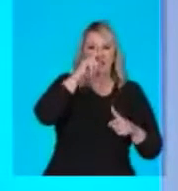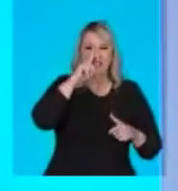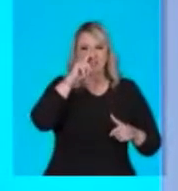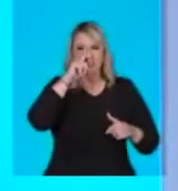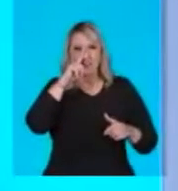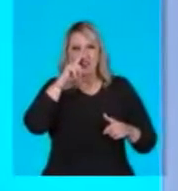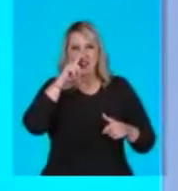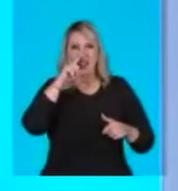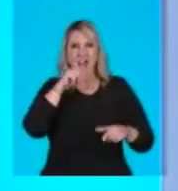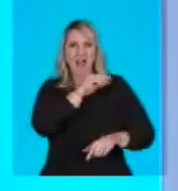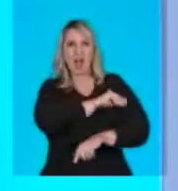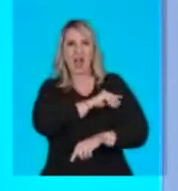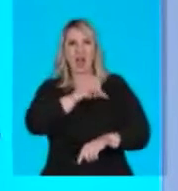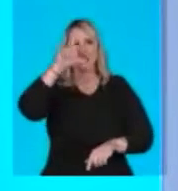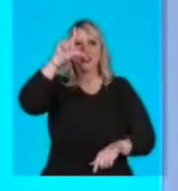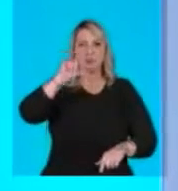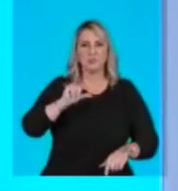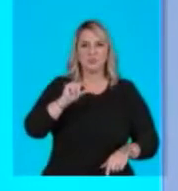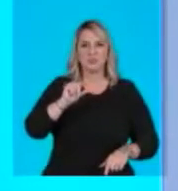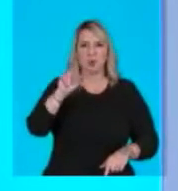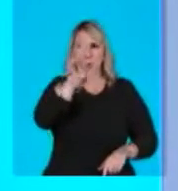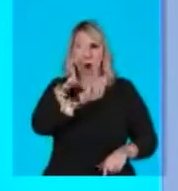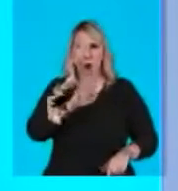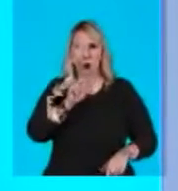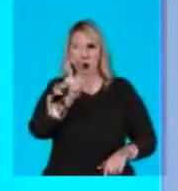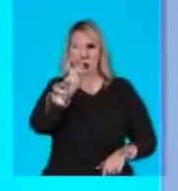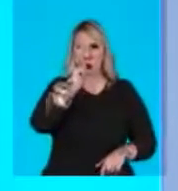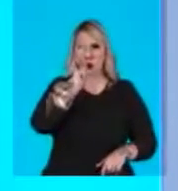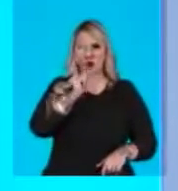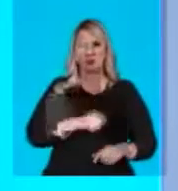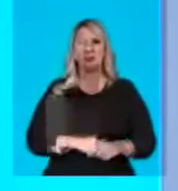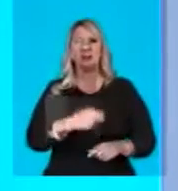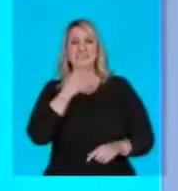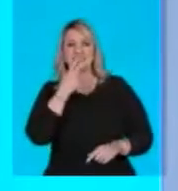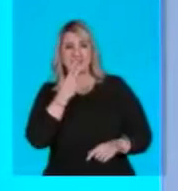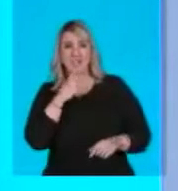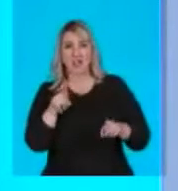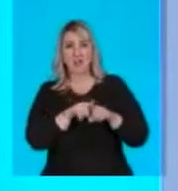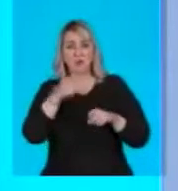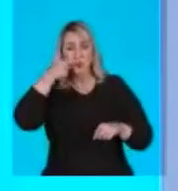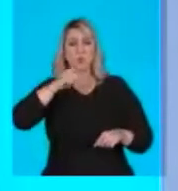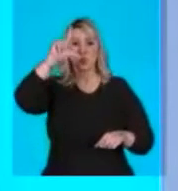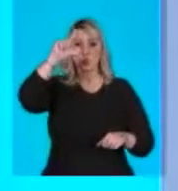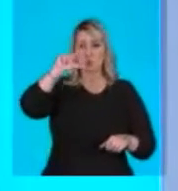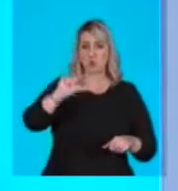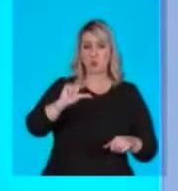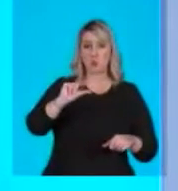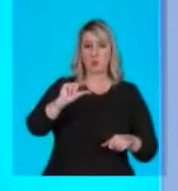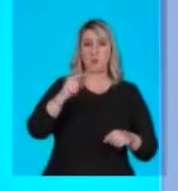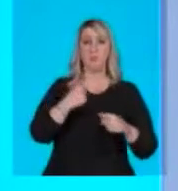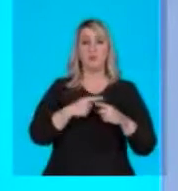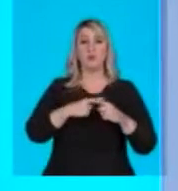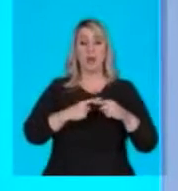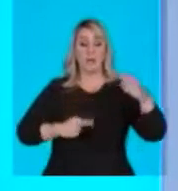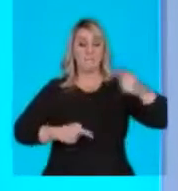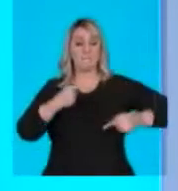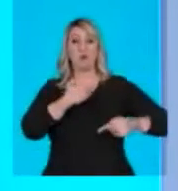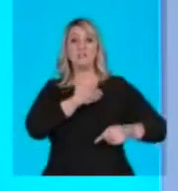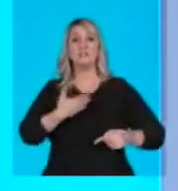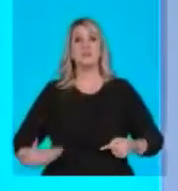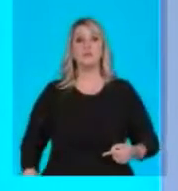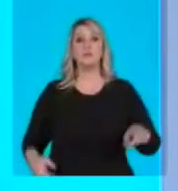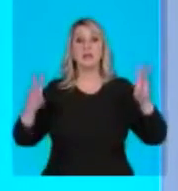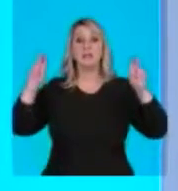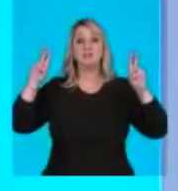de redução do consumo de álcool não o cigarro tabaco nós conseguimos uma redução do consumo porque tem política pública sobre